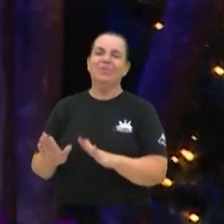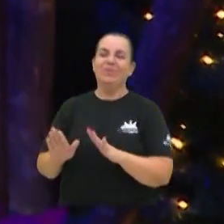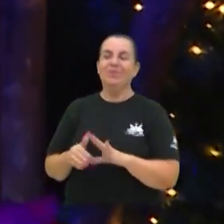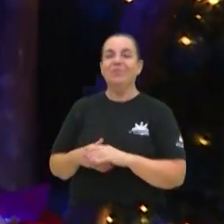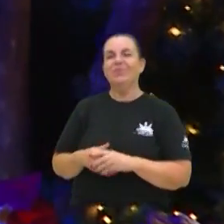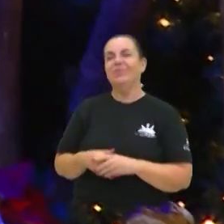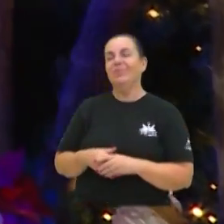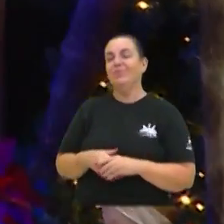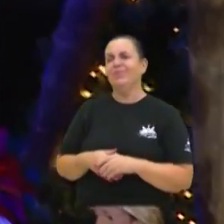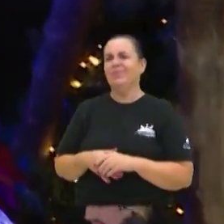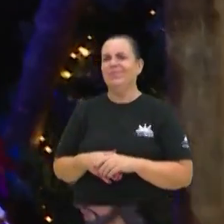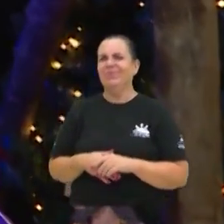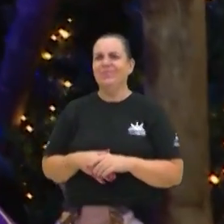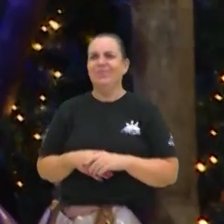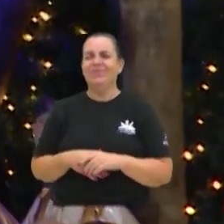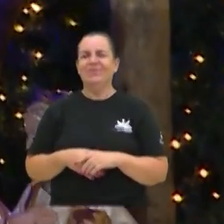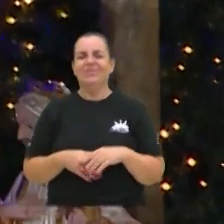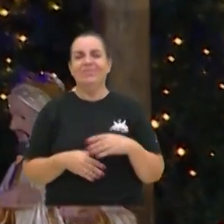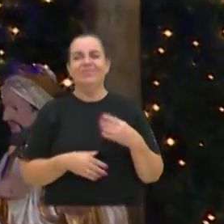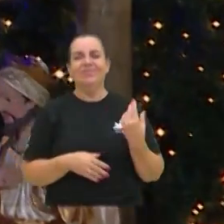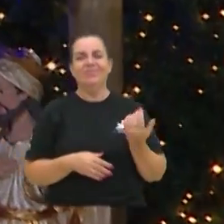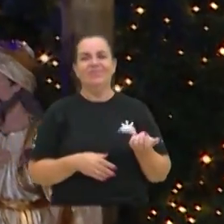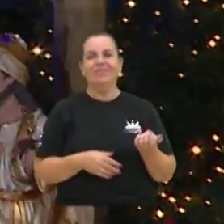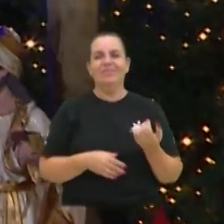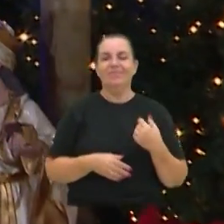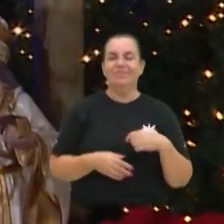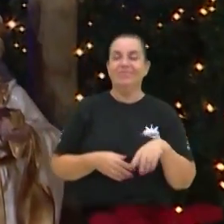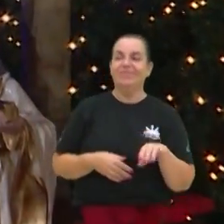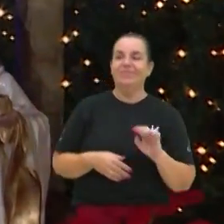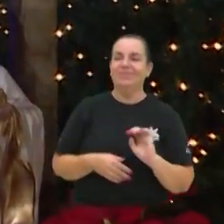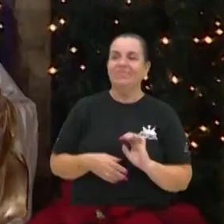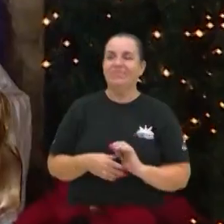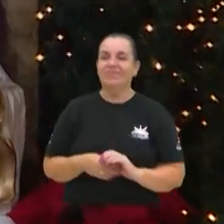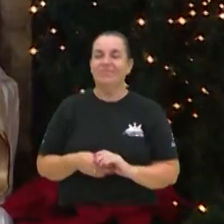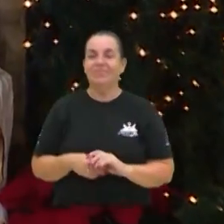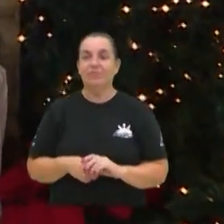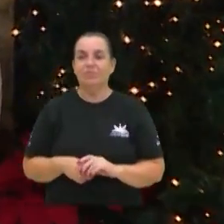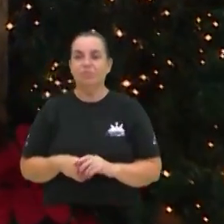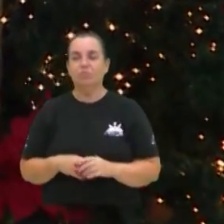nasceu. Oiá! De pé!